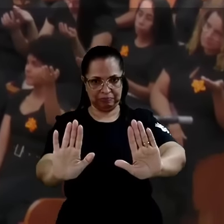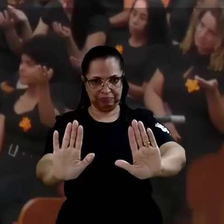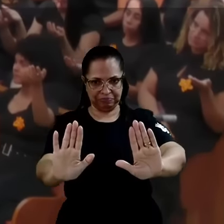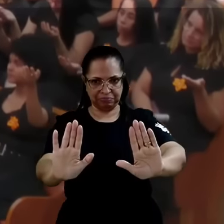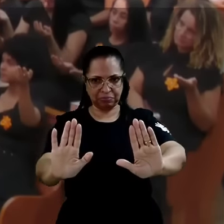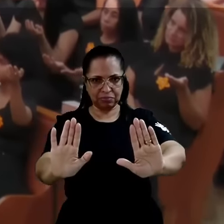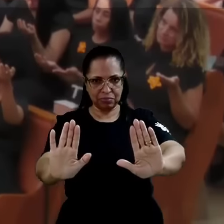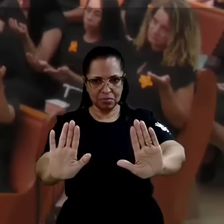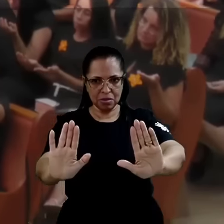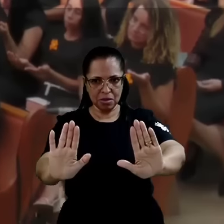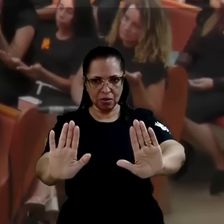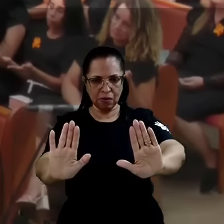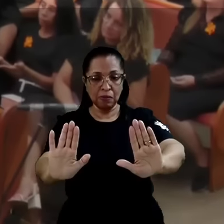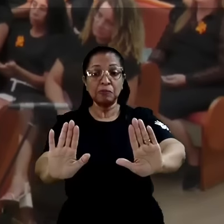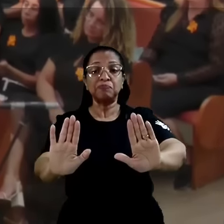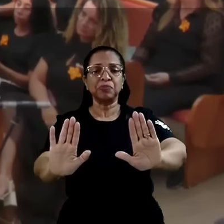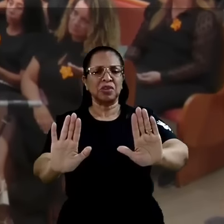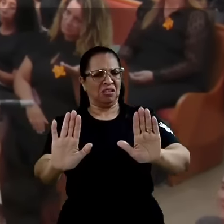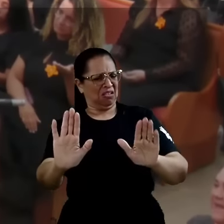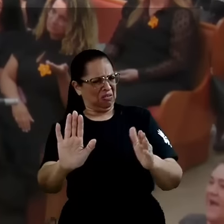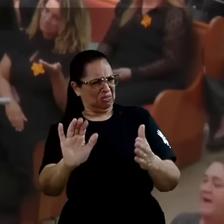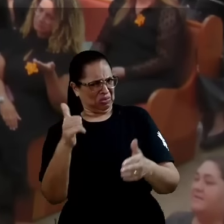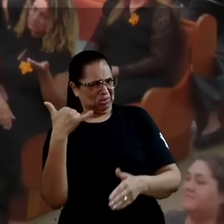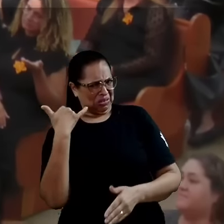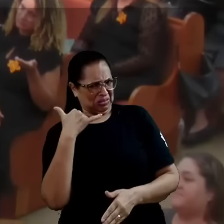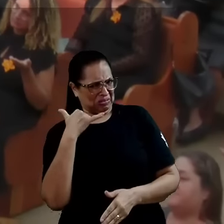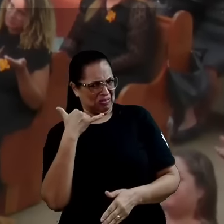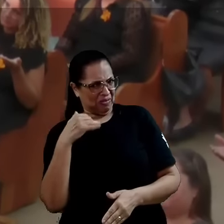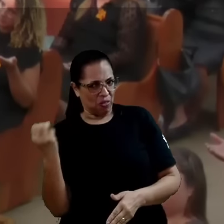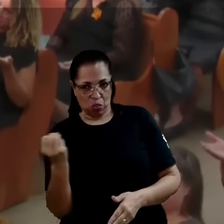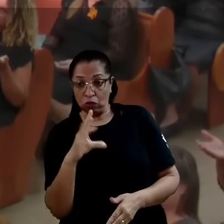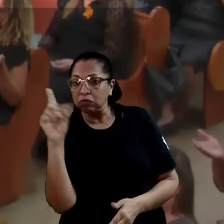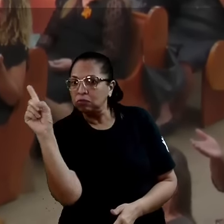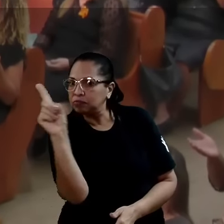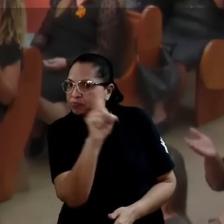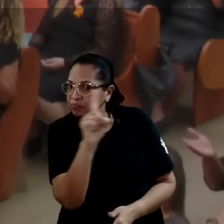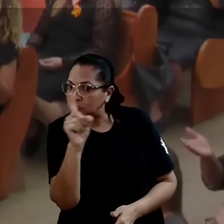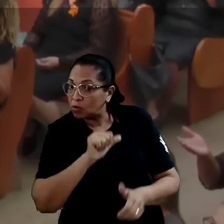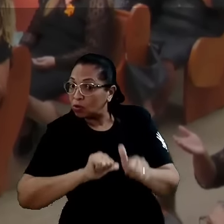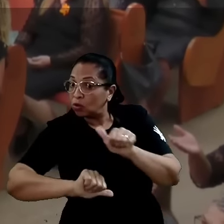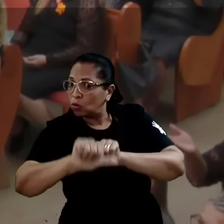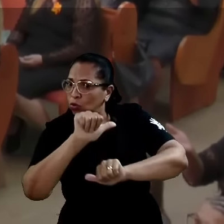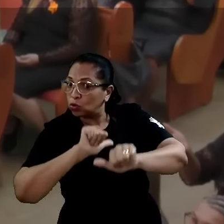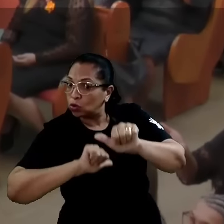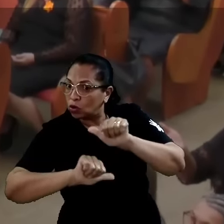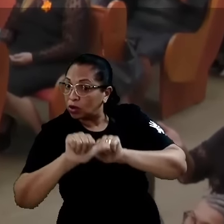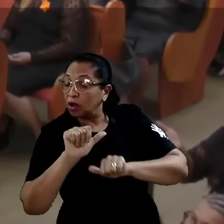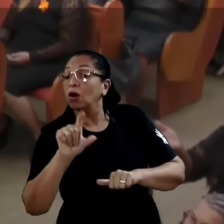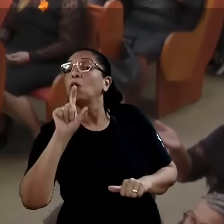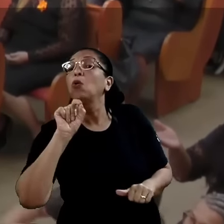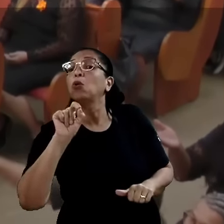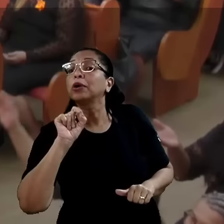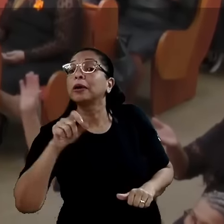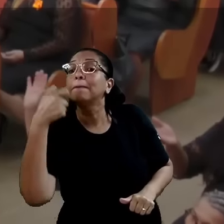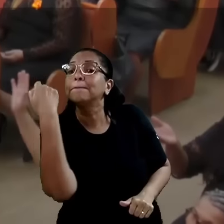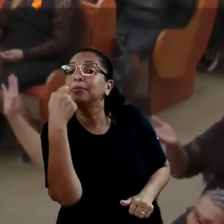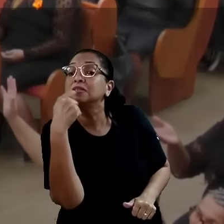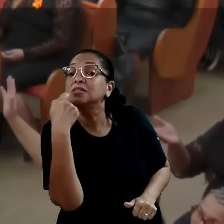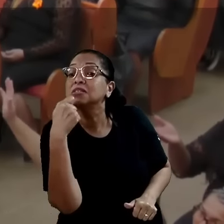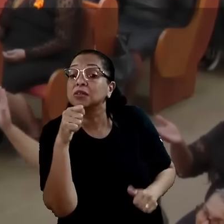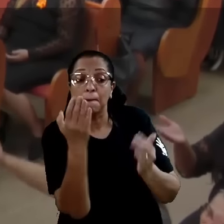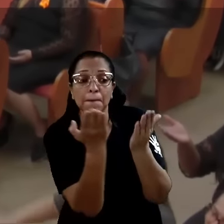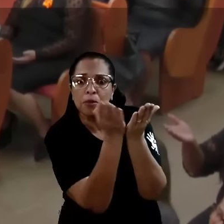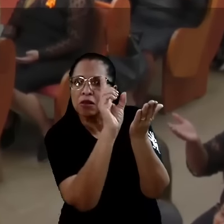precisa não troca a tela coloca uma capinha nova o que ele precisa é do que você tem na mão que Deus está colocando